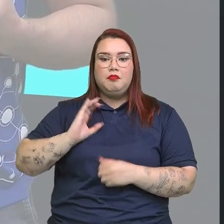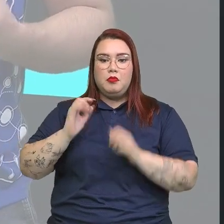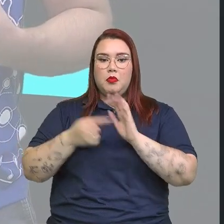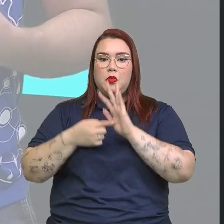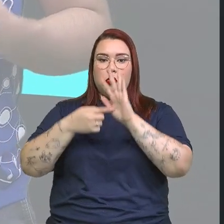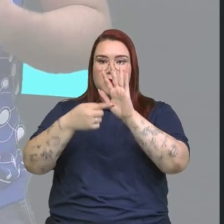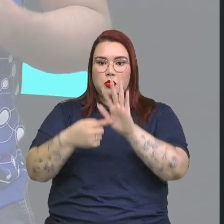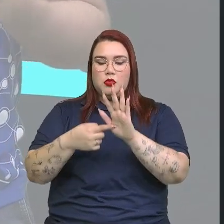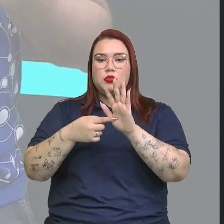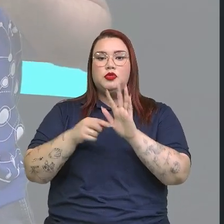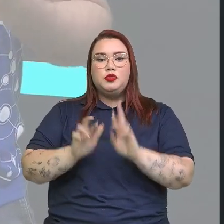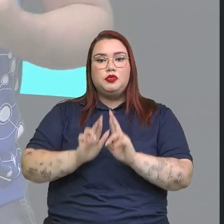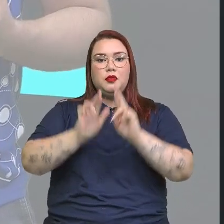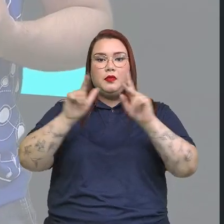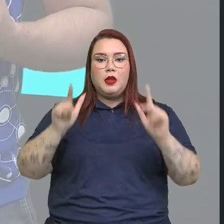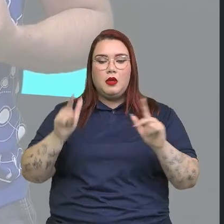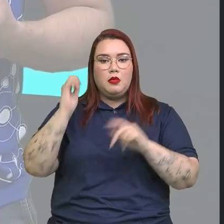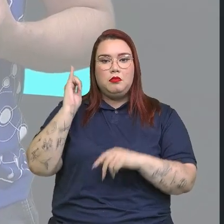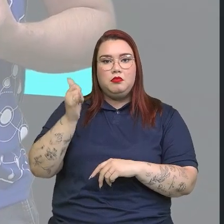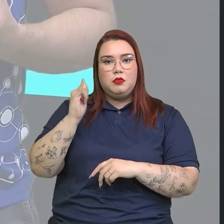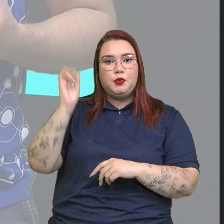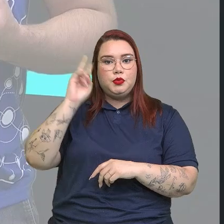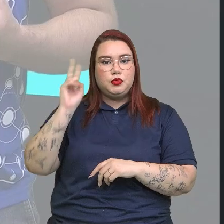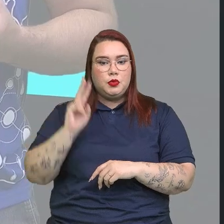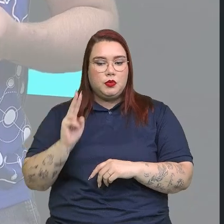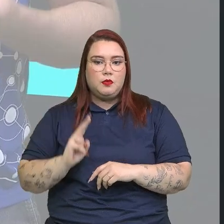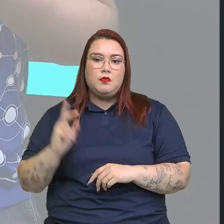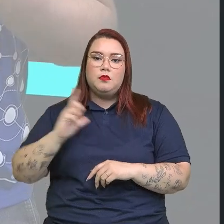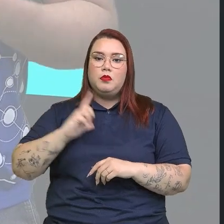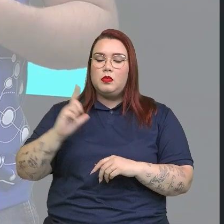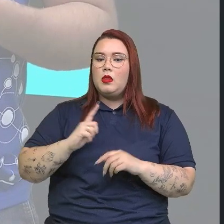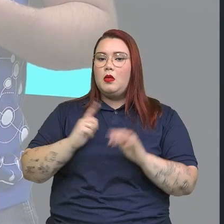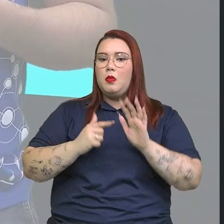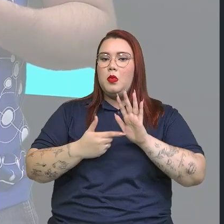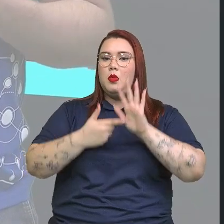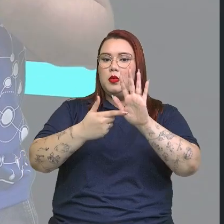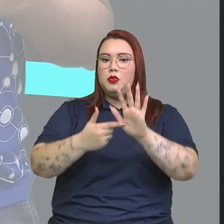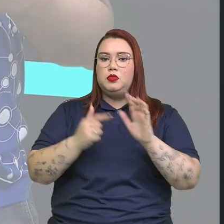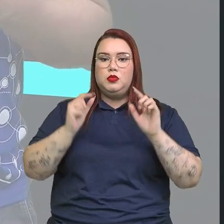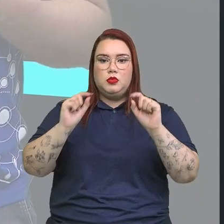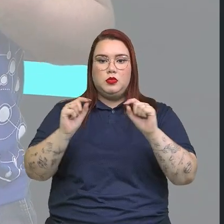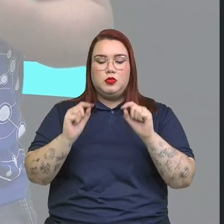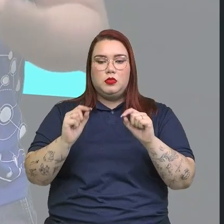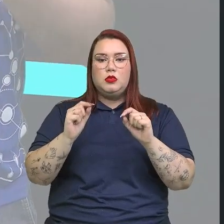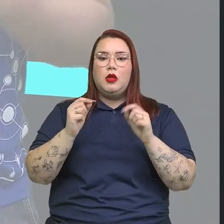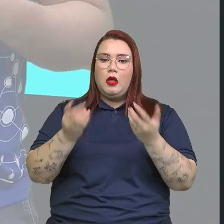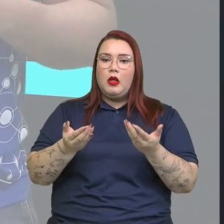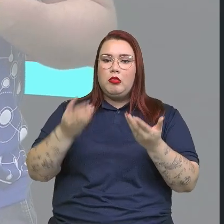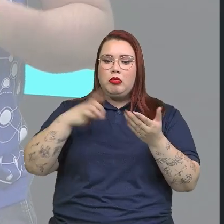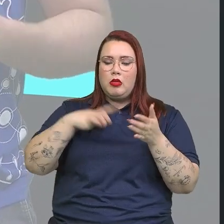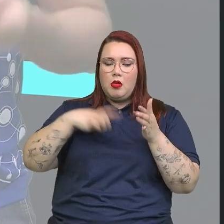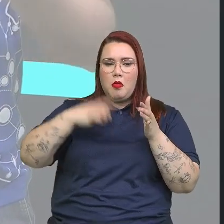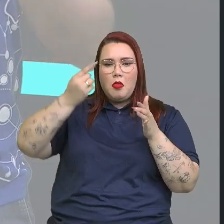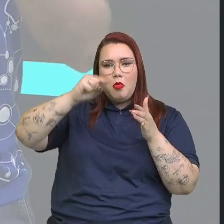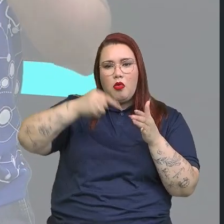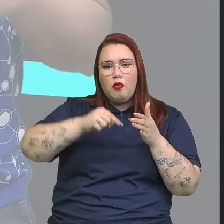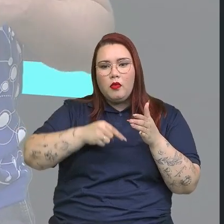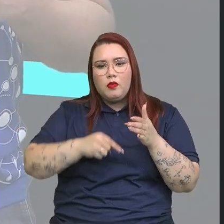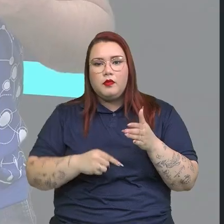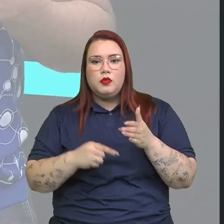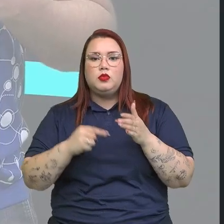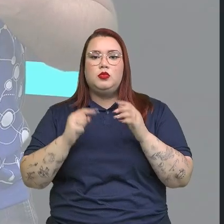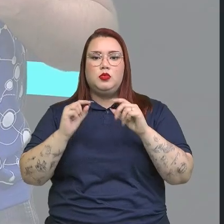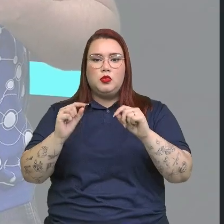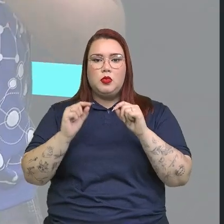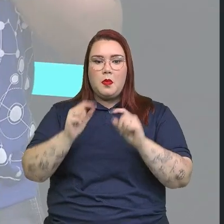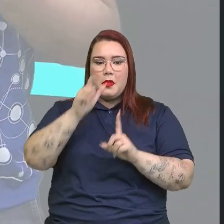na sua forma de contar histórias. Nós vamos ter momentos em que nós vamos ter um mergulho bem profundo no interior